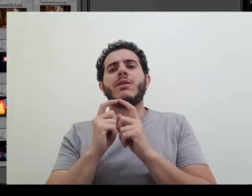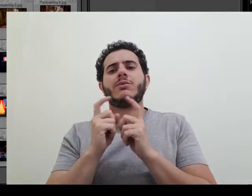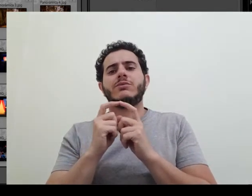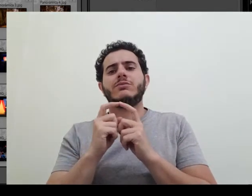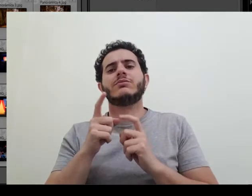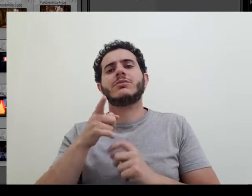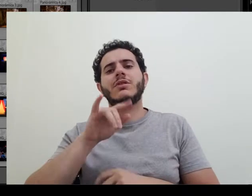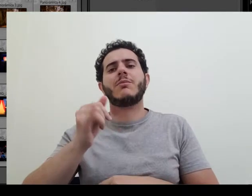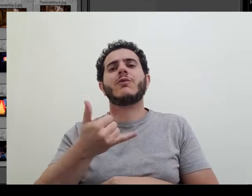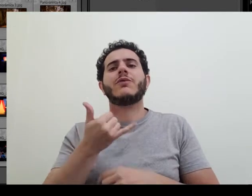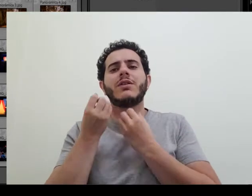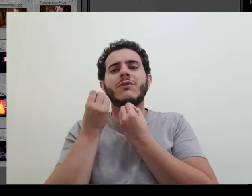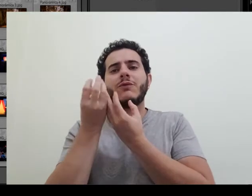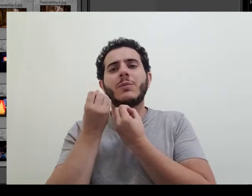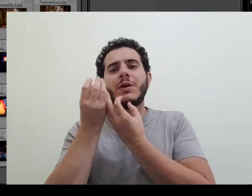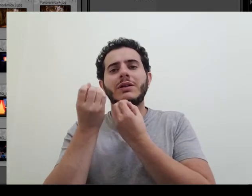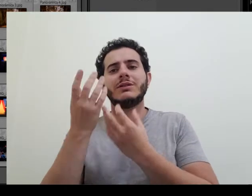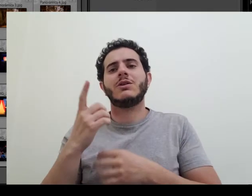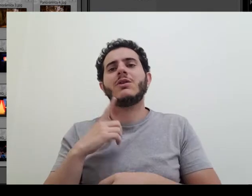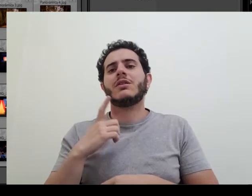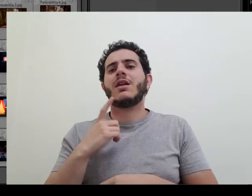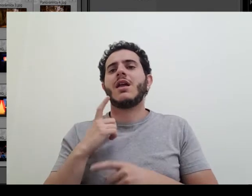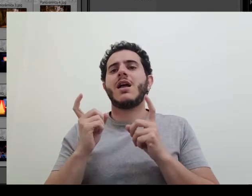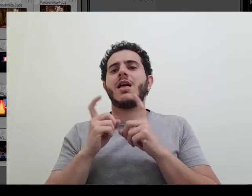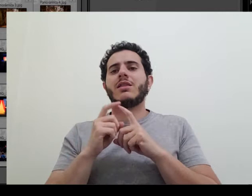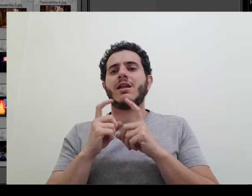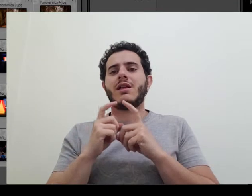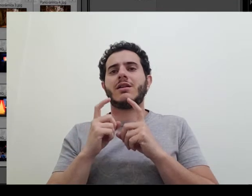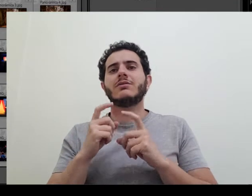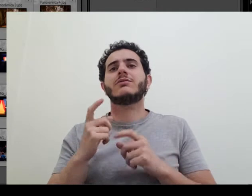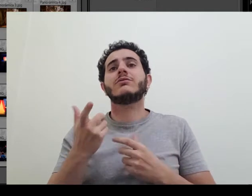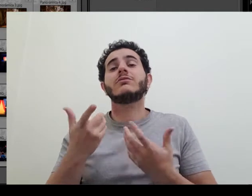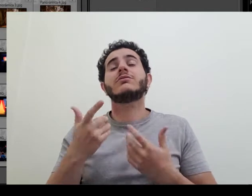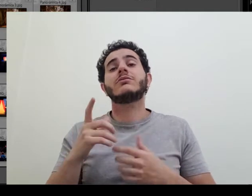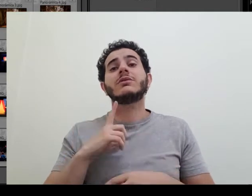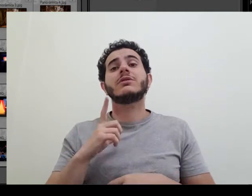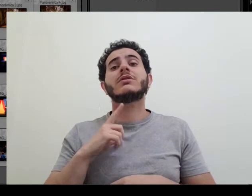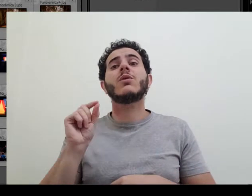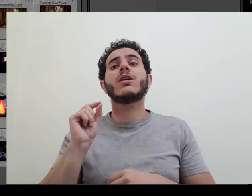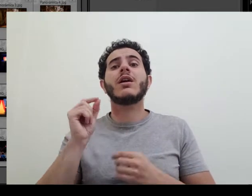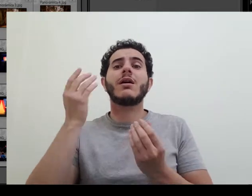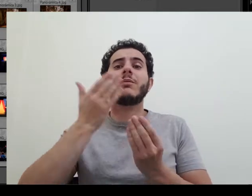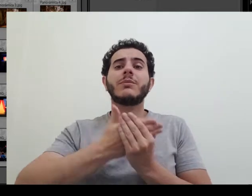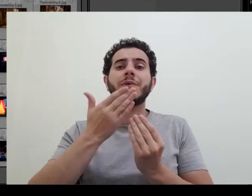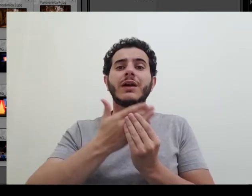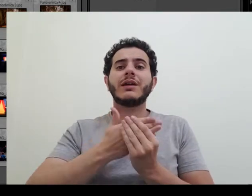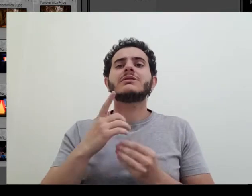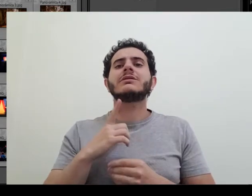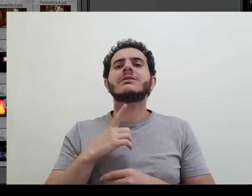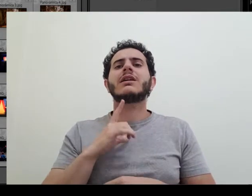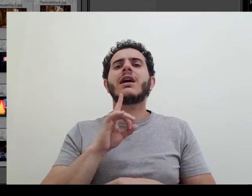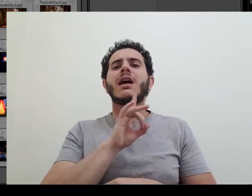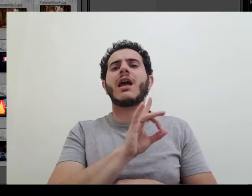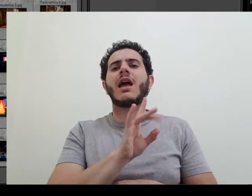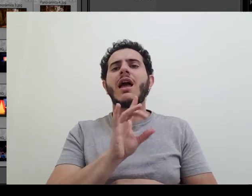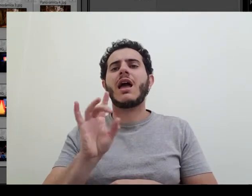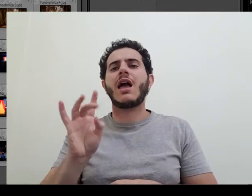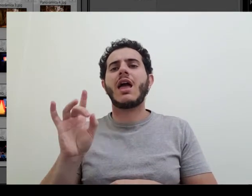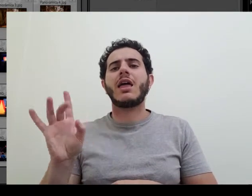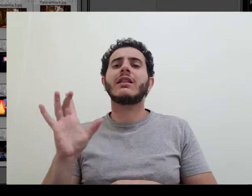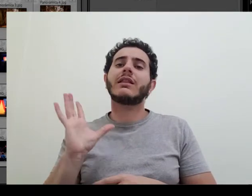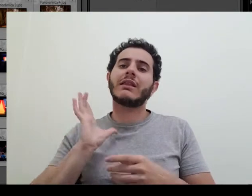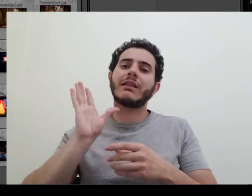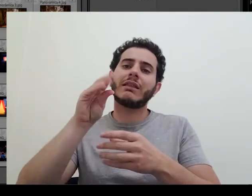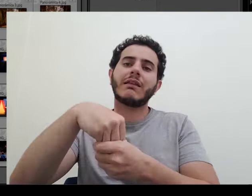informações do catálogo, desse arquivo que a gente tem do Lightroom. Por pré-definição, o Lightroom já abre um catálogo dele, porque é o único jeito de trabalhar dentro